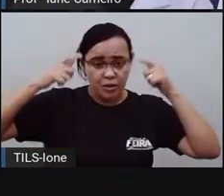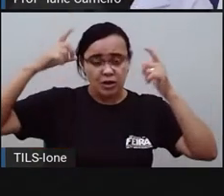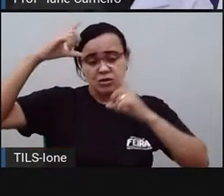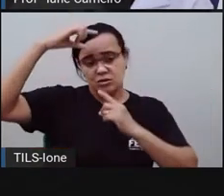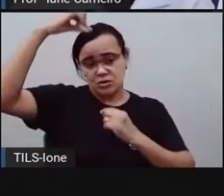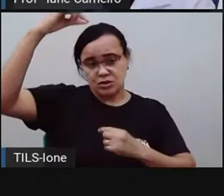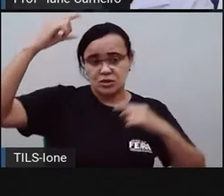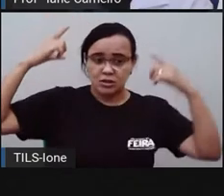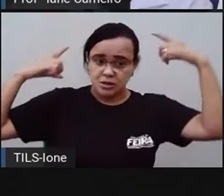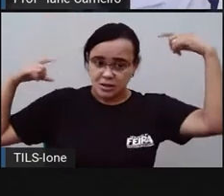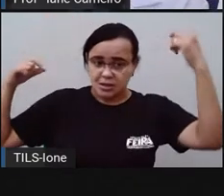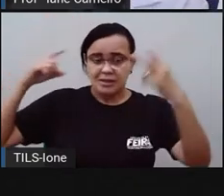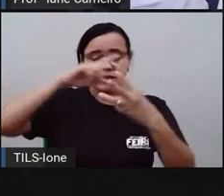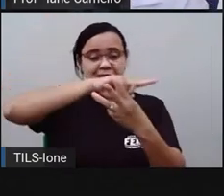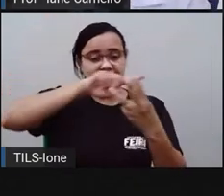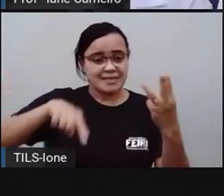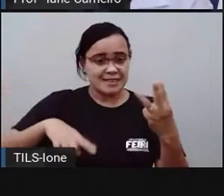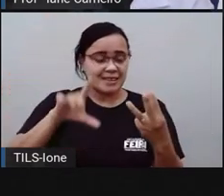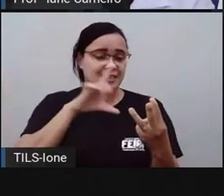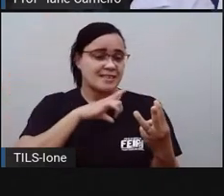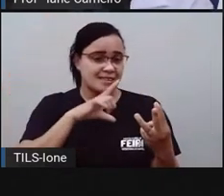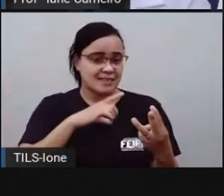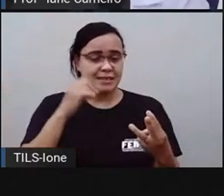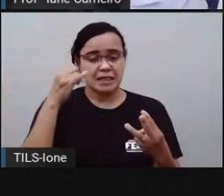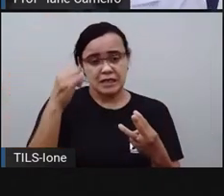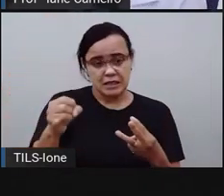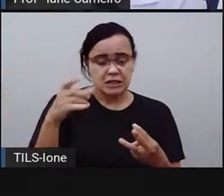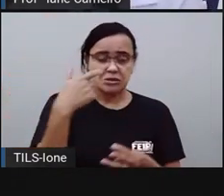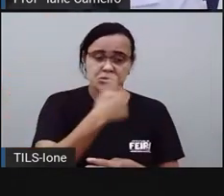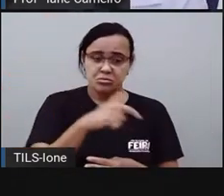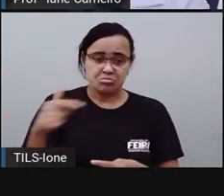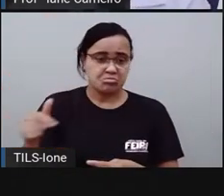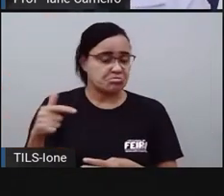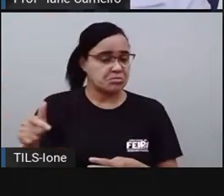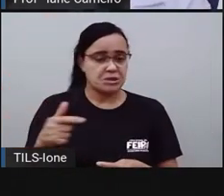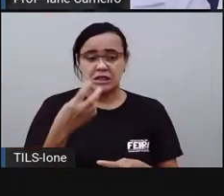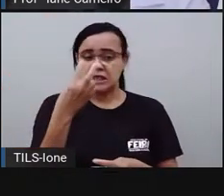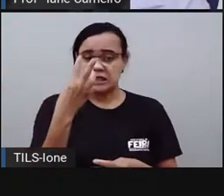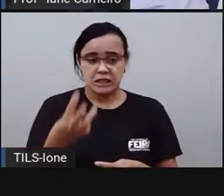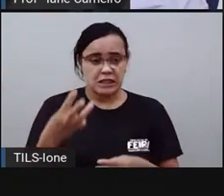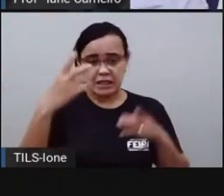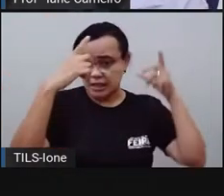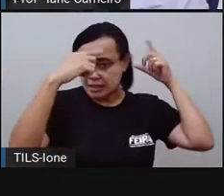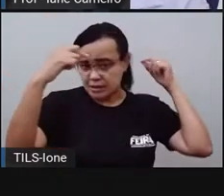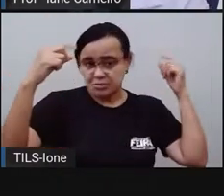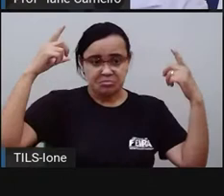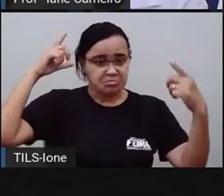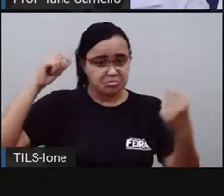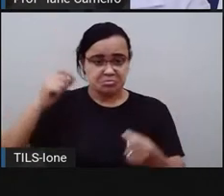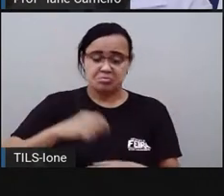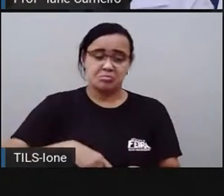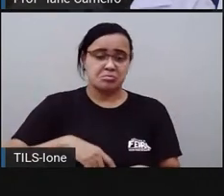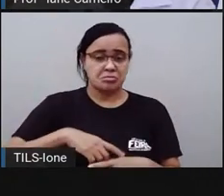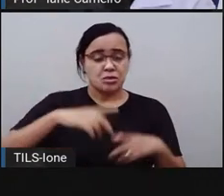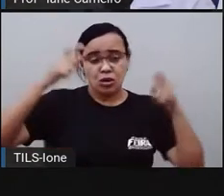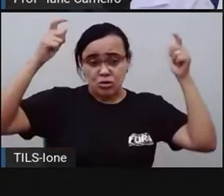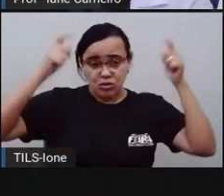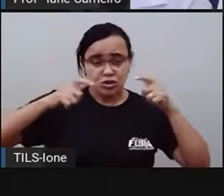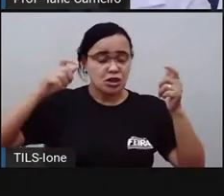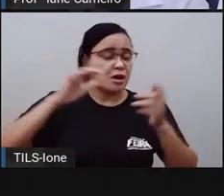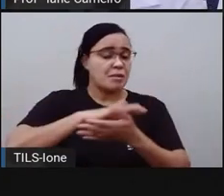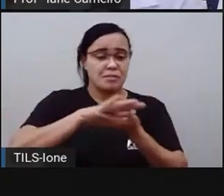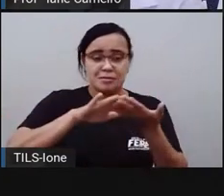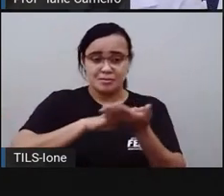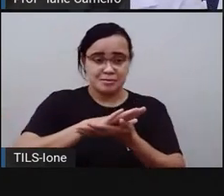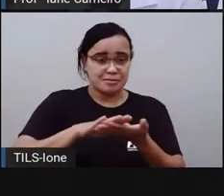meu chapéu. Se não tivesse três pontas, não seria o meu chapéu. Já ouviram? Talvez a Pro lendo assim